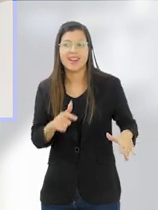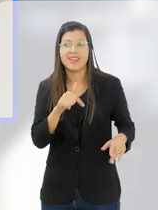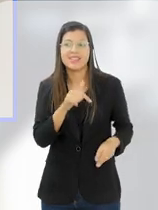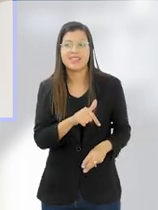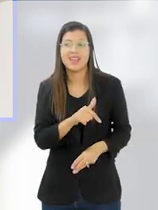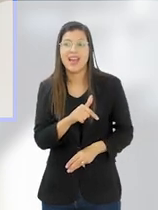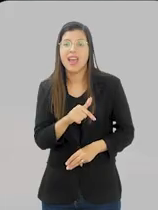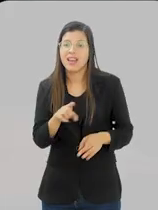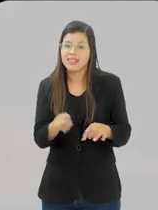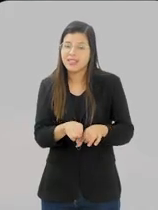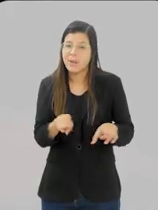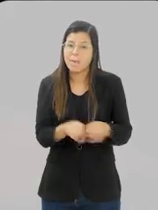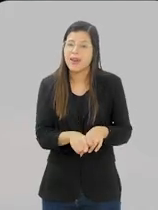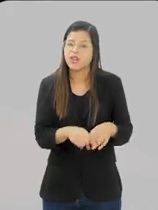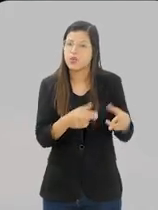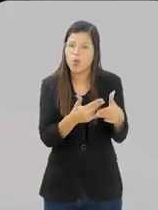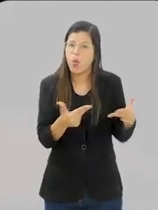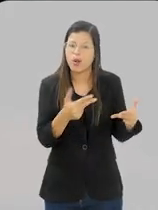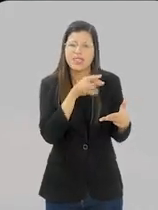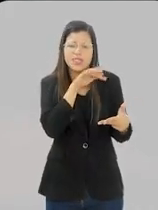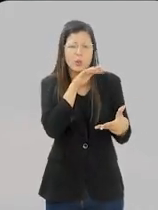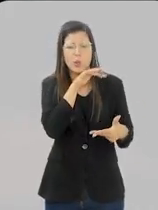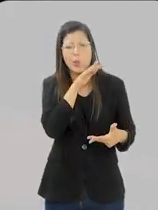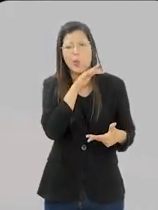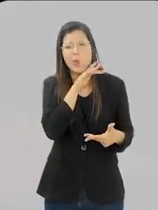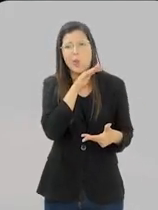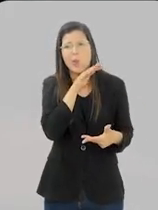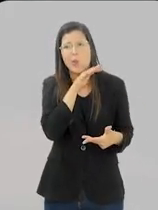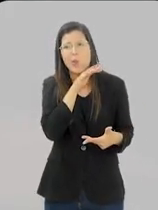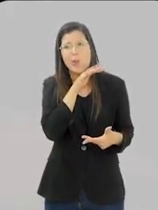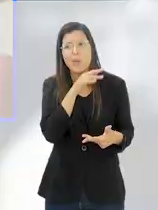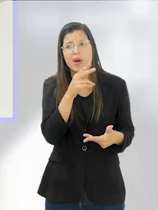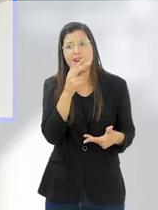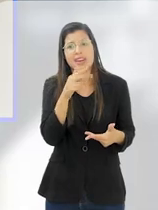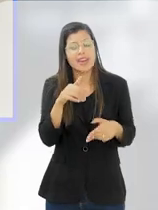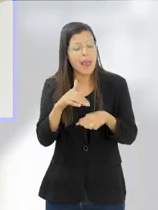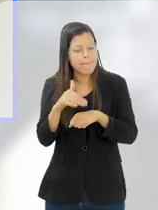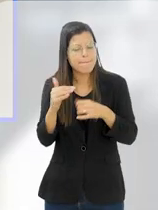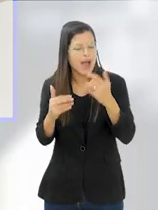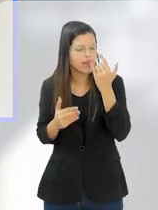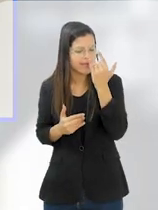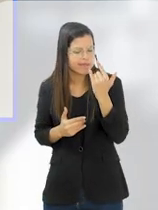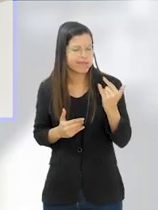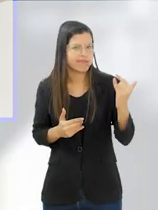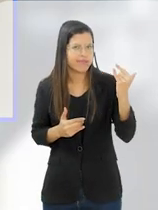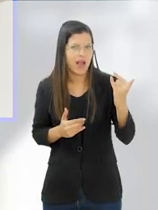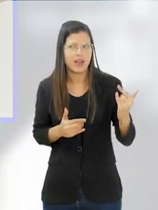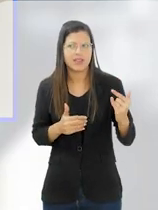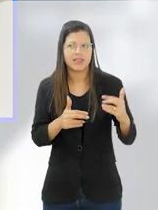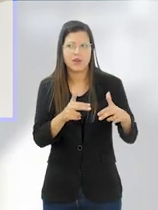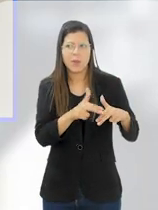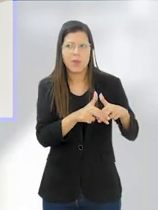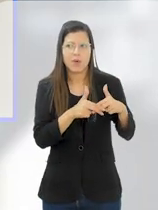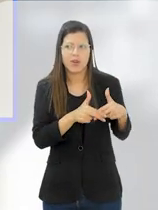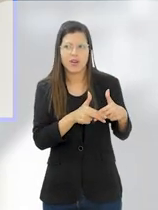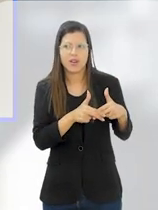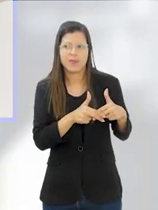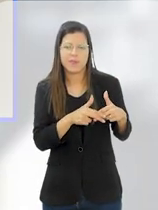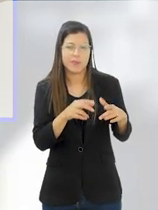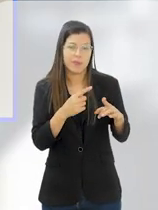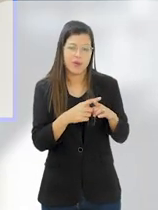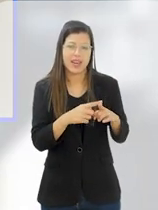o portal do paraíso, mas é o portal do inferno. E o portal do inferno está muito mais chamativo, né? Porque, por causa